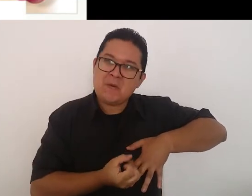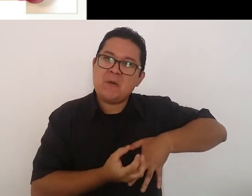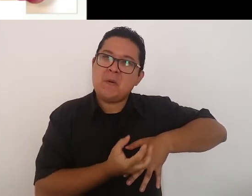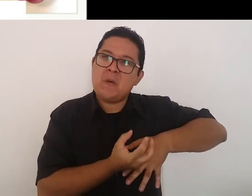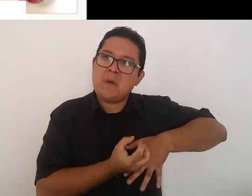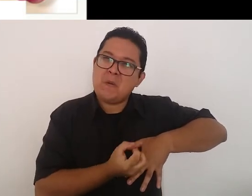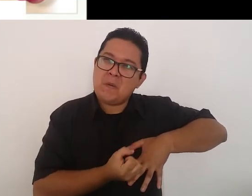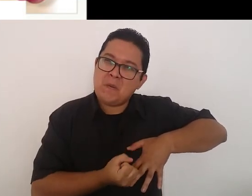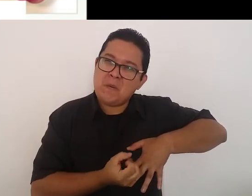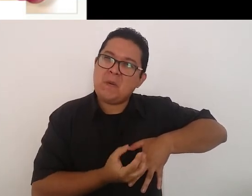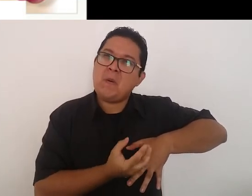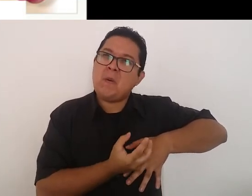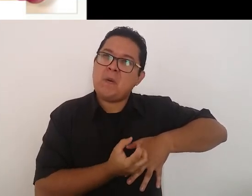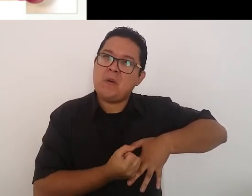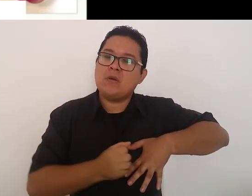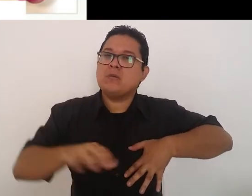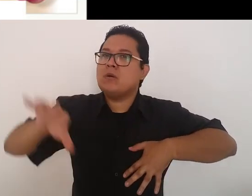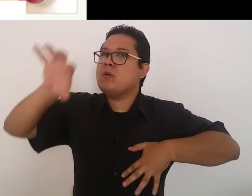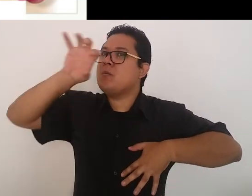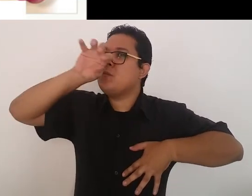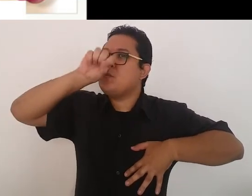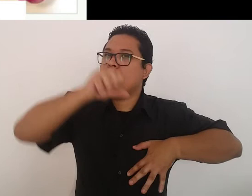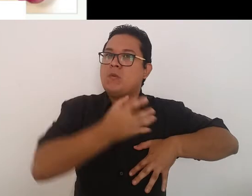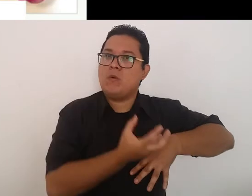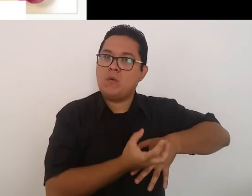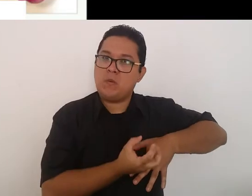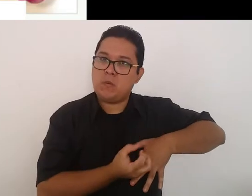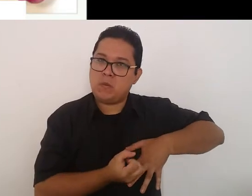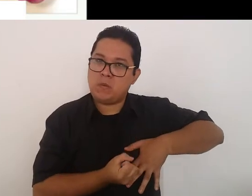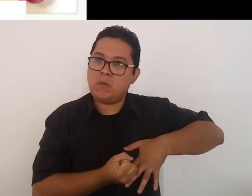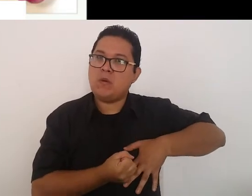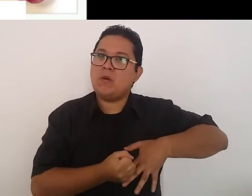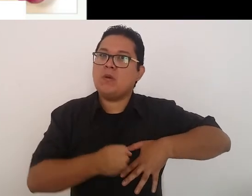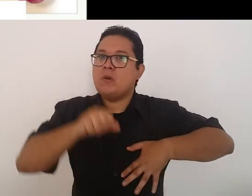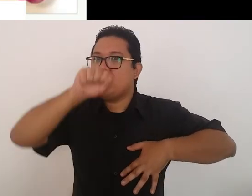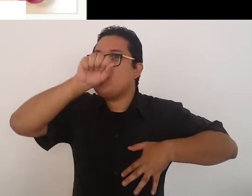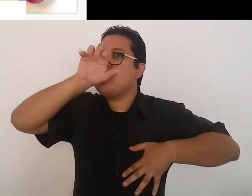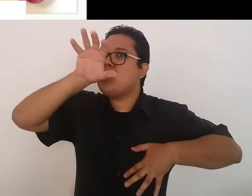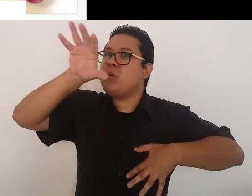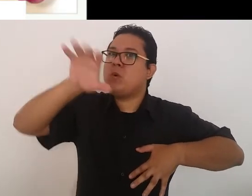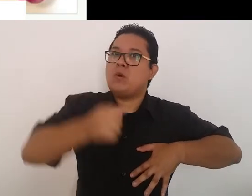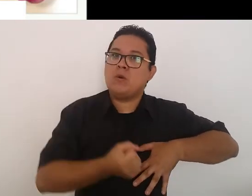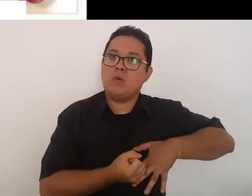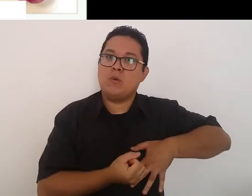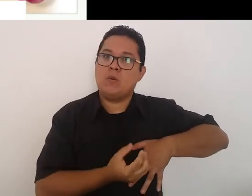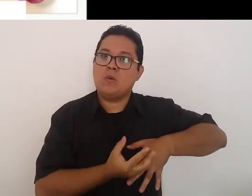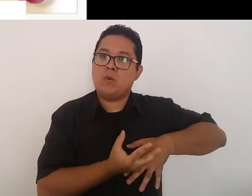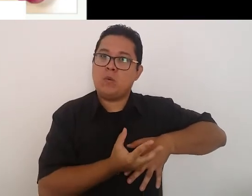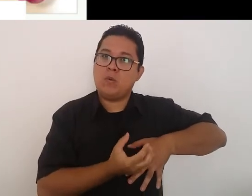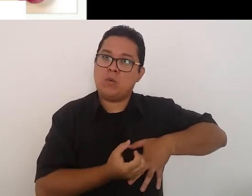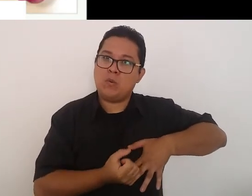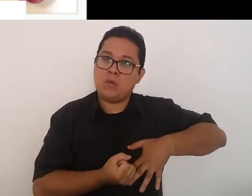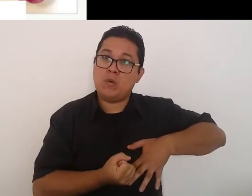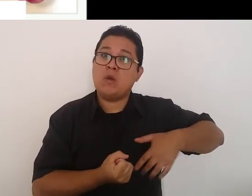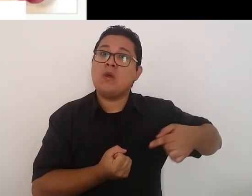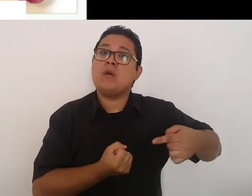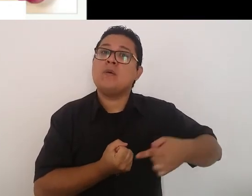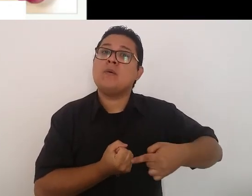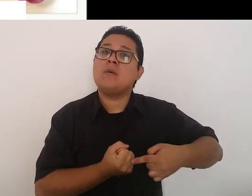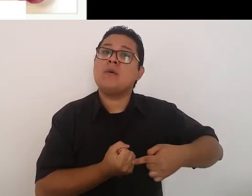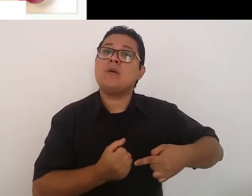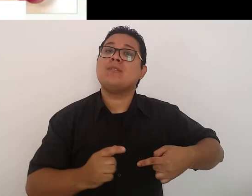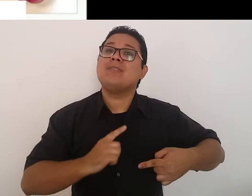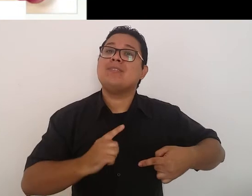chega nesse micro saquinho de ar, tá? E nesse micro saquinho de ar tem sangue passando em